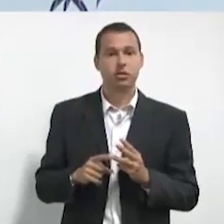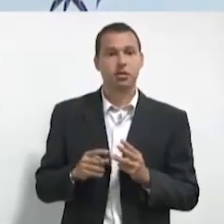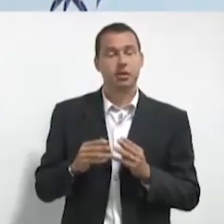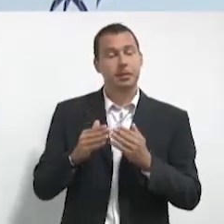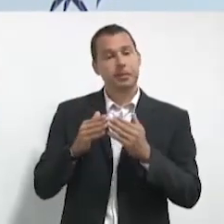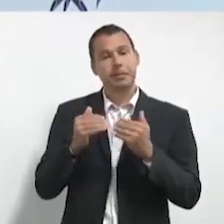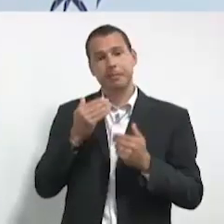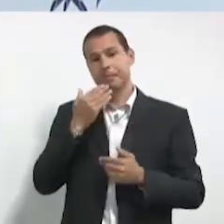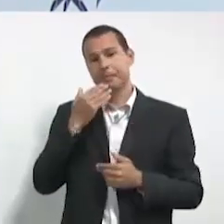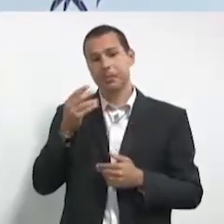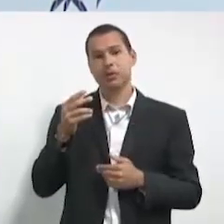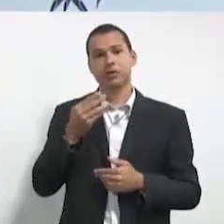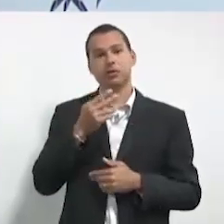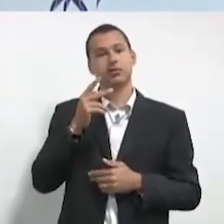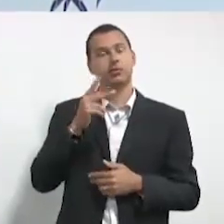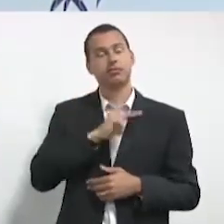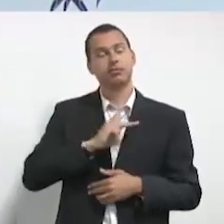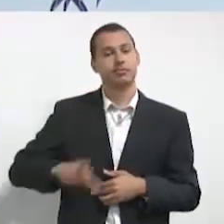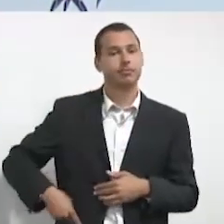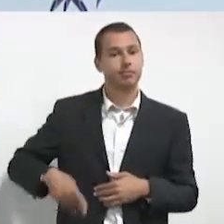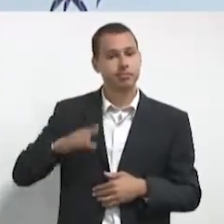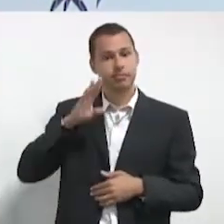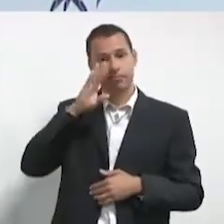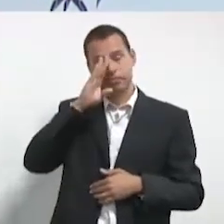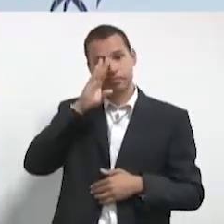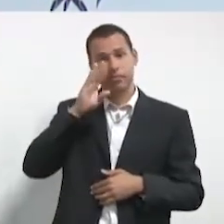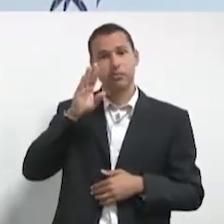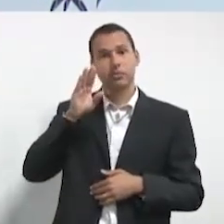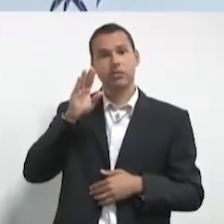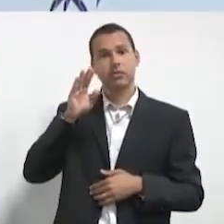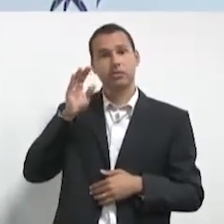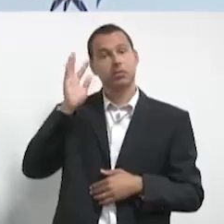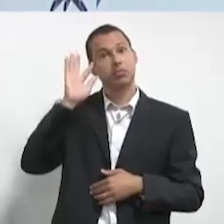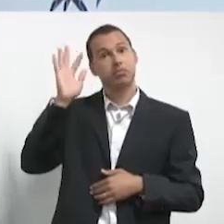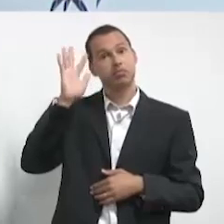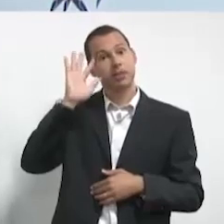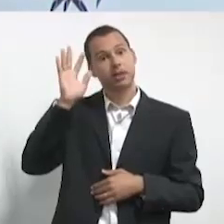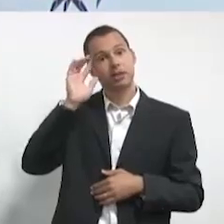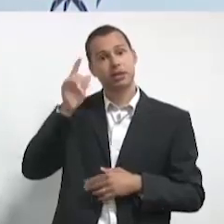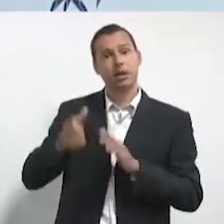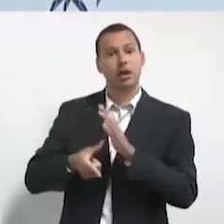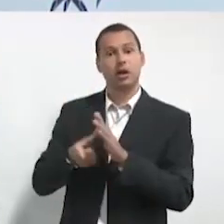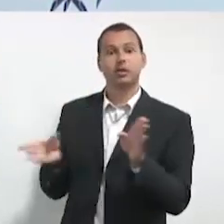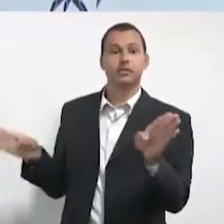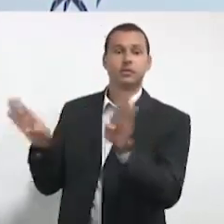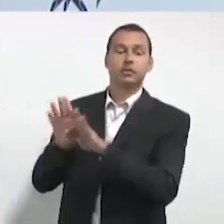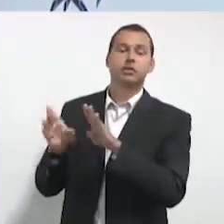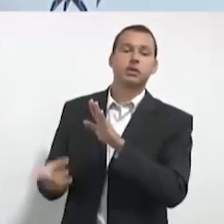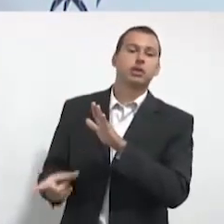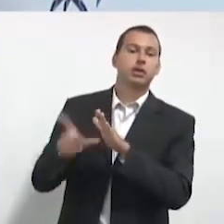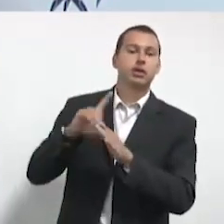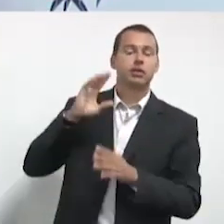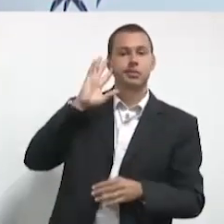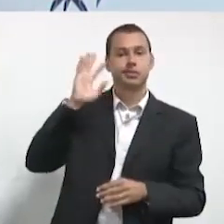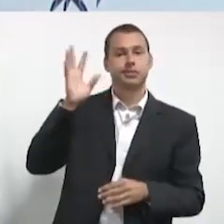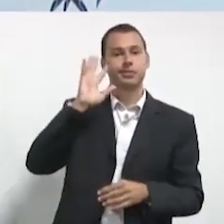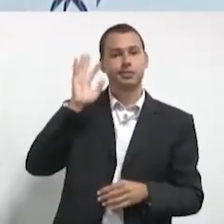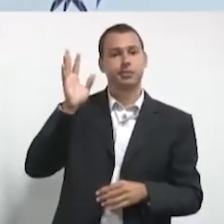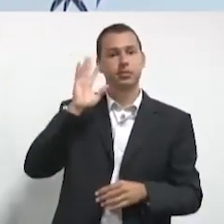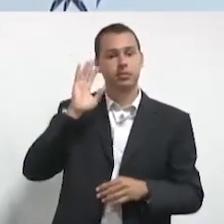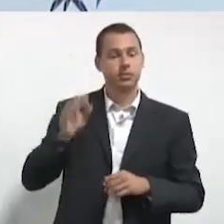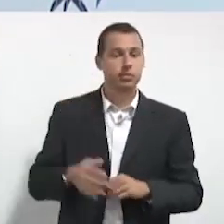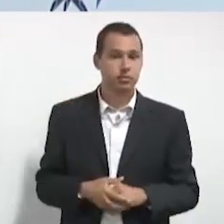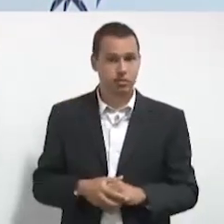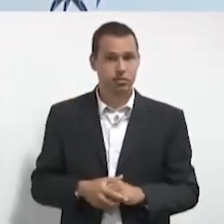Conversei hoje com o Sargento Pereira no nosso gabinete, ele que é o representante do deputado Vitor Hugo. O deputado tem ficado atento aqui às demandas